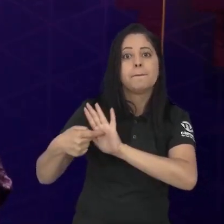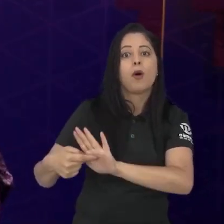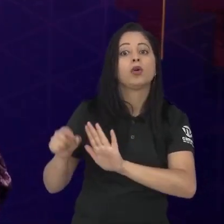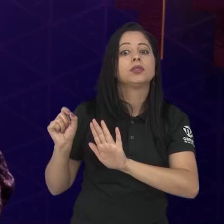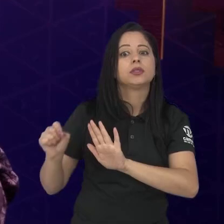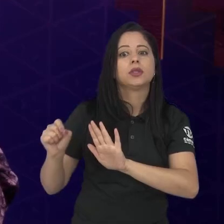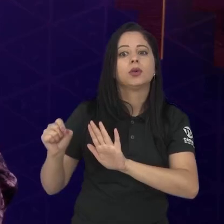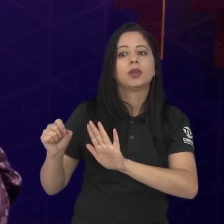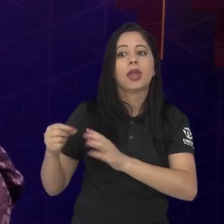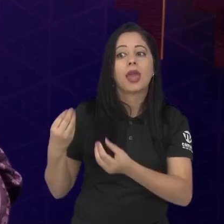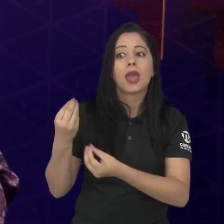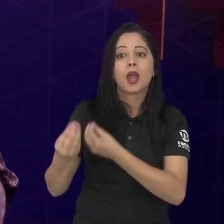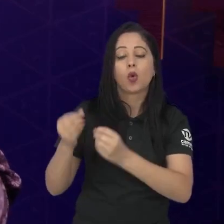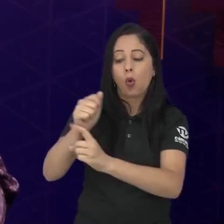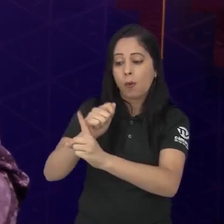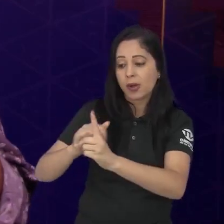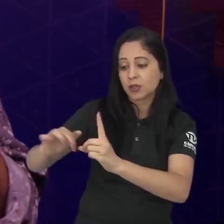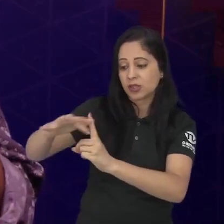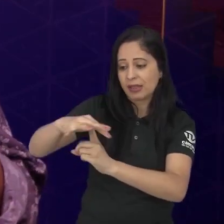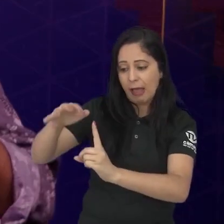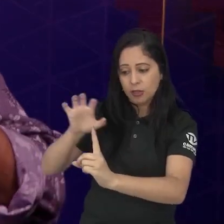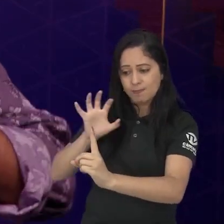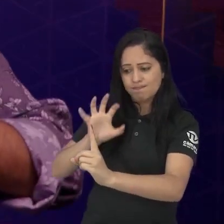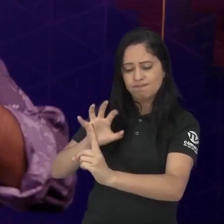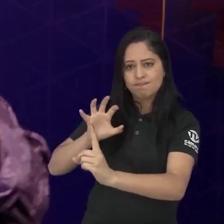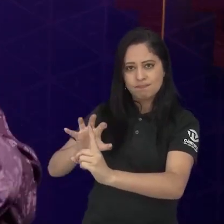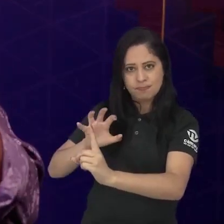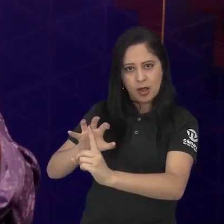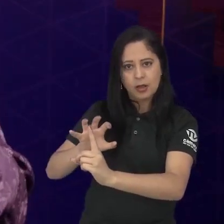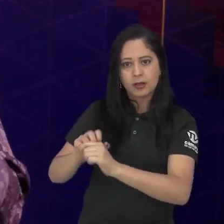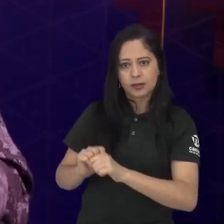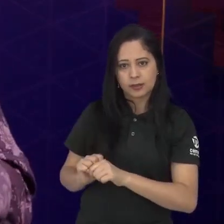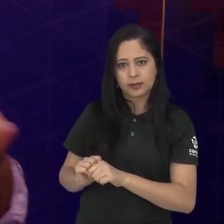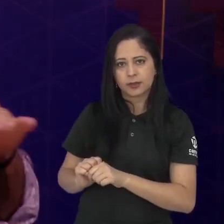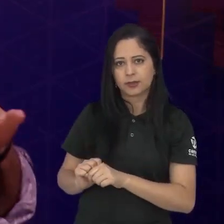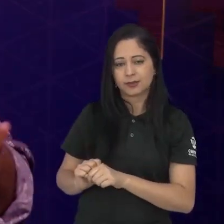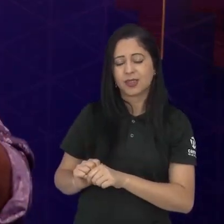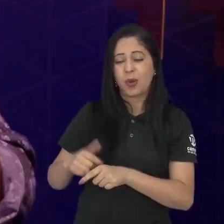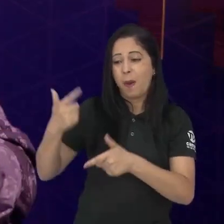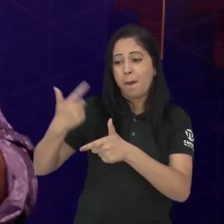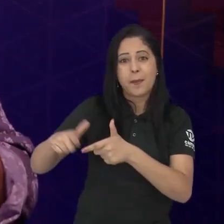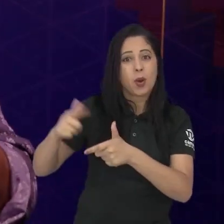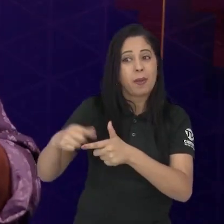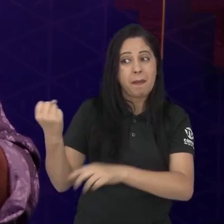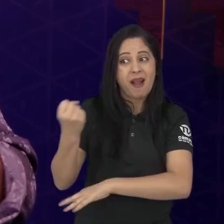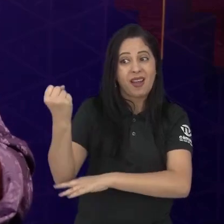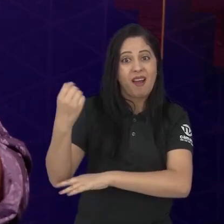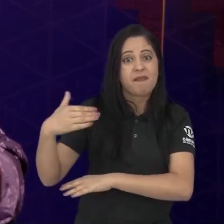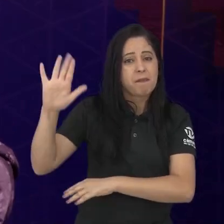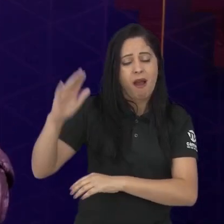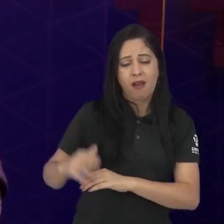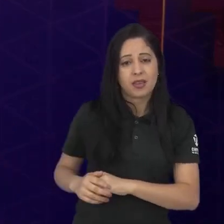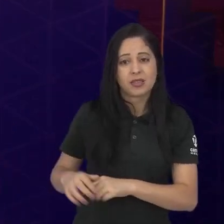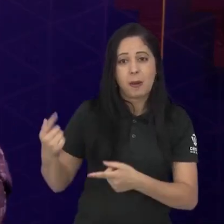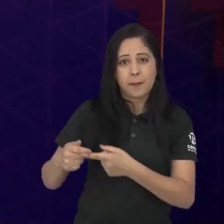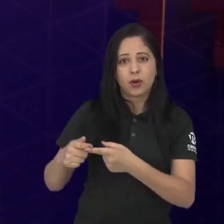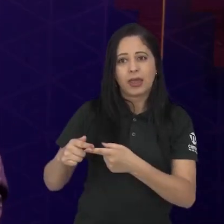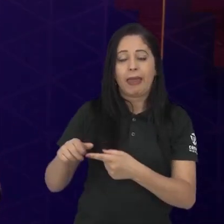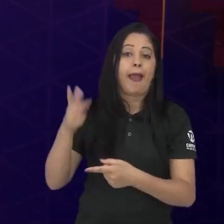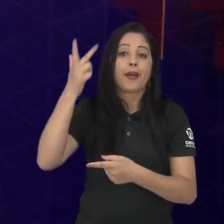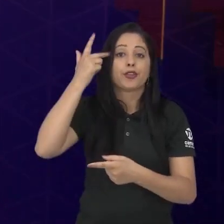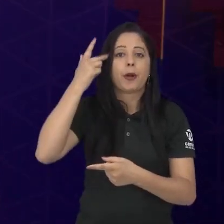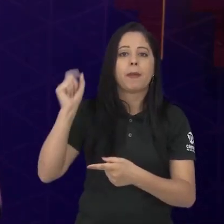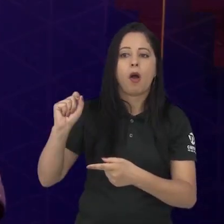muito o impacto social que aquilo tem, né? Acho que é o maior problema de todos, né? Porque a humanidade,